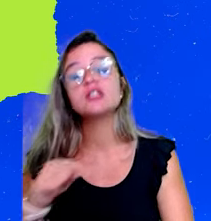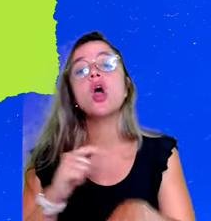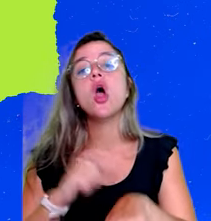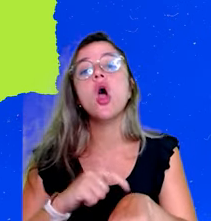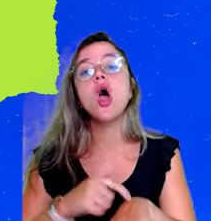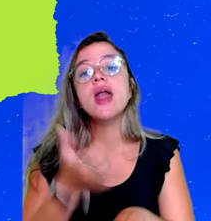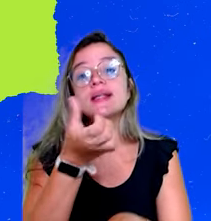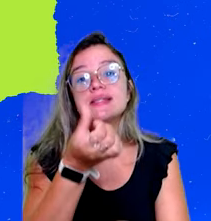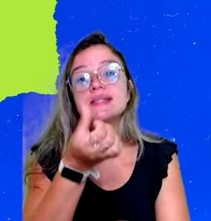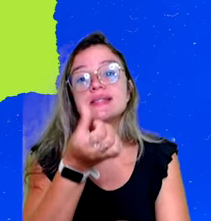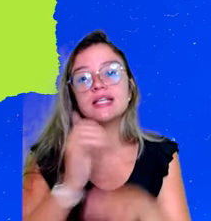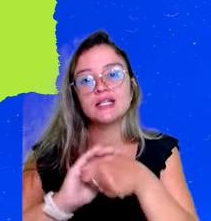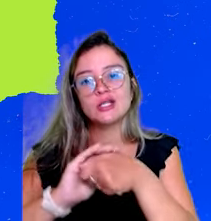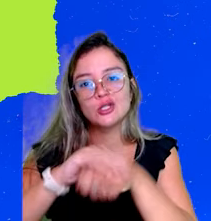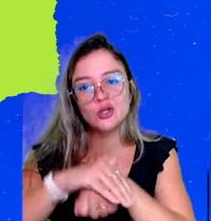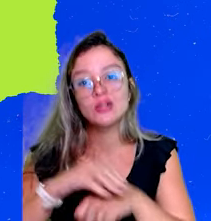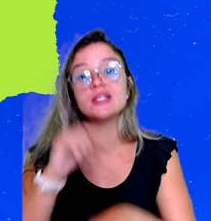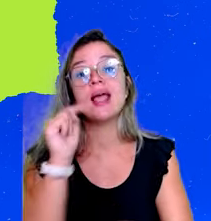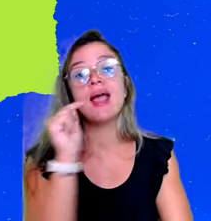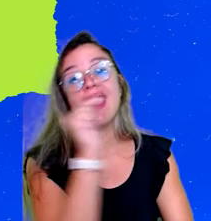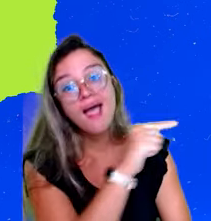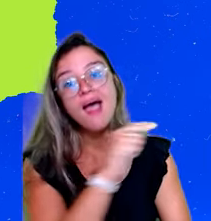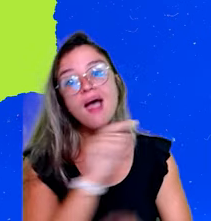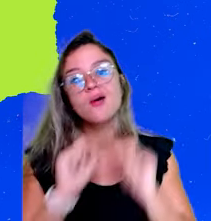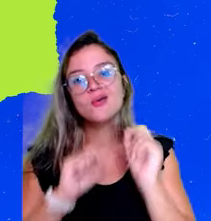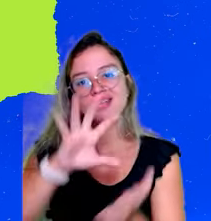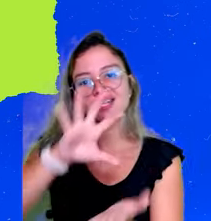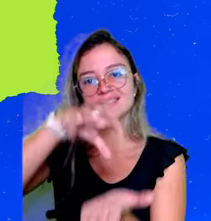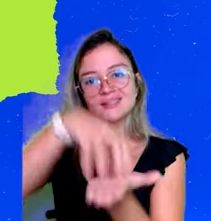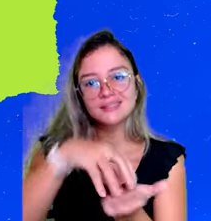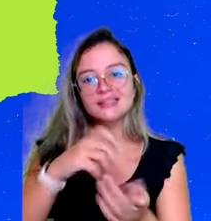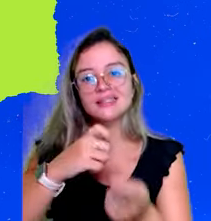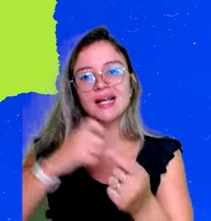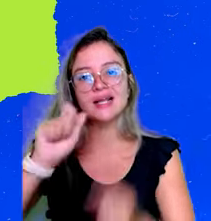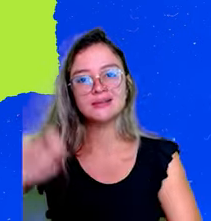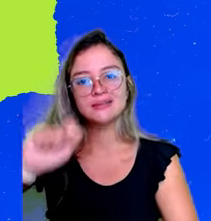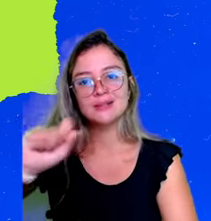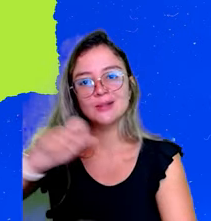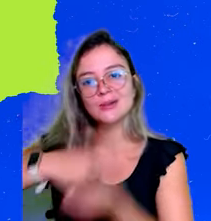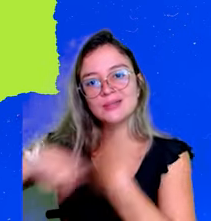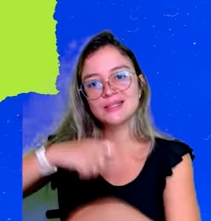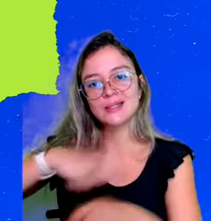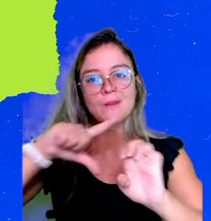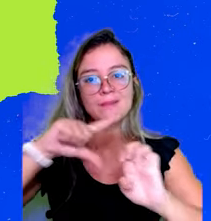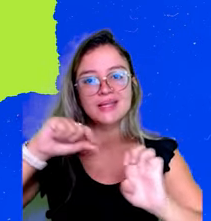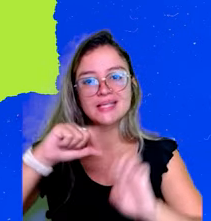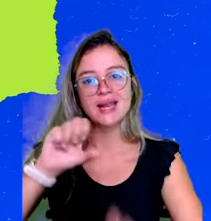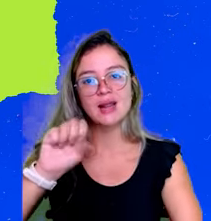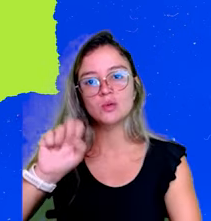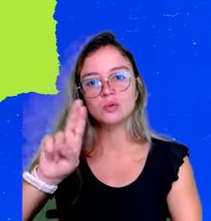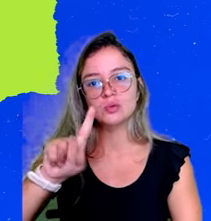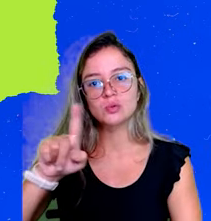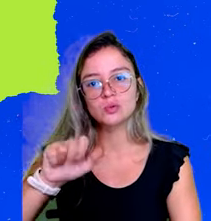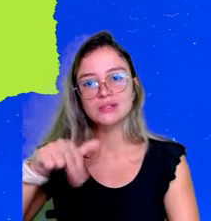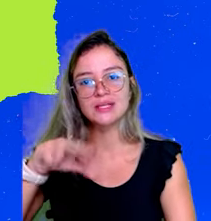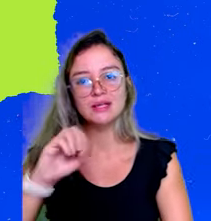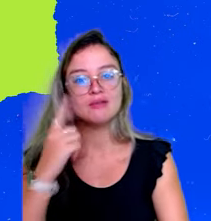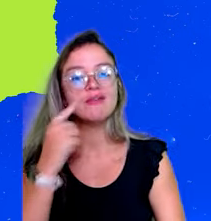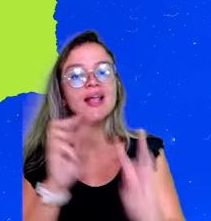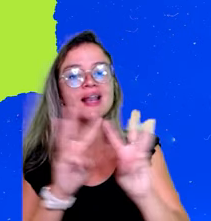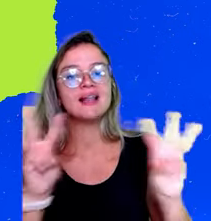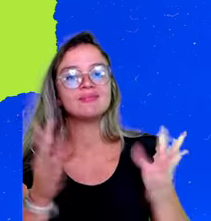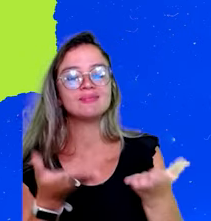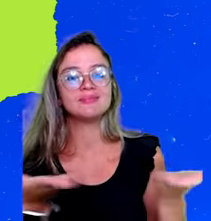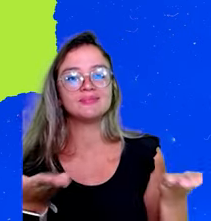da tarde na sede da Associação Comercial e Empresarial de Suzano. O link para as inscrições também aparece